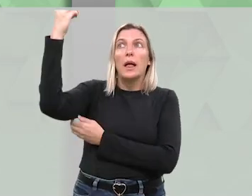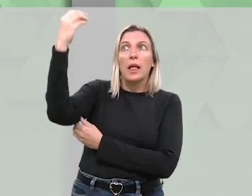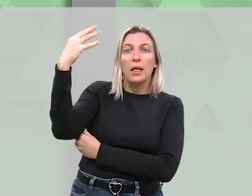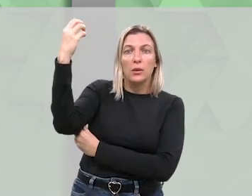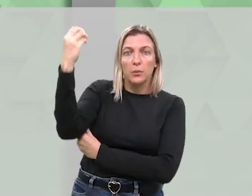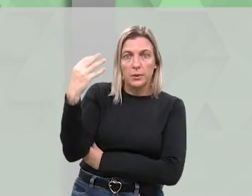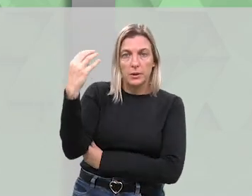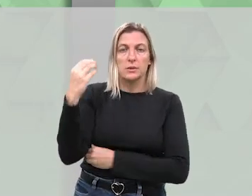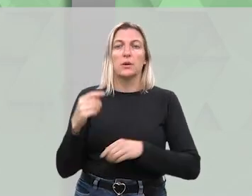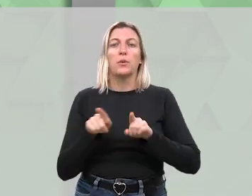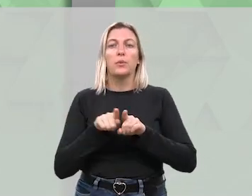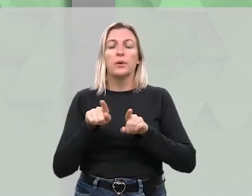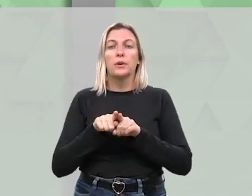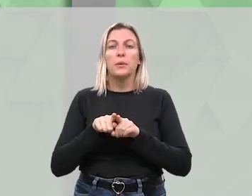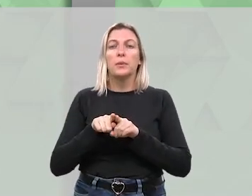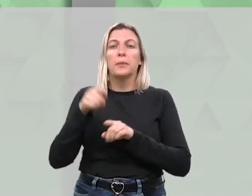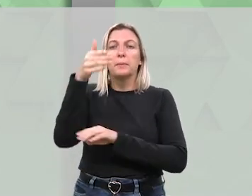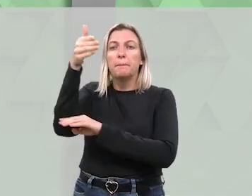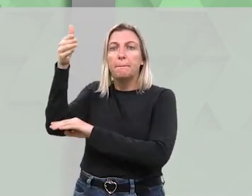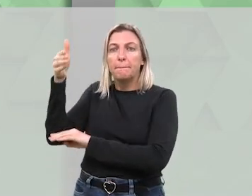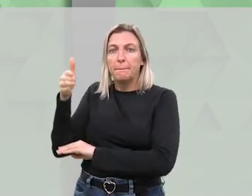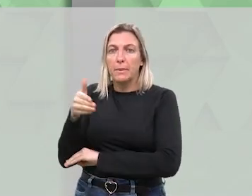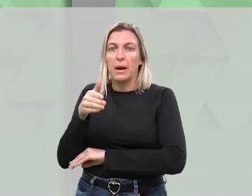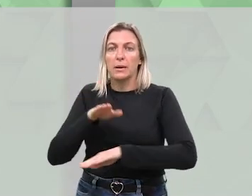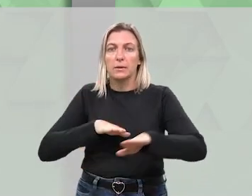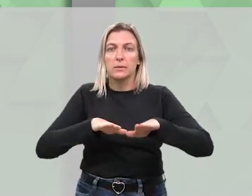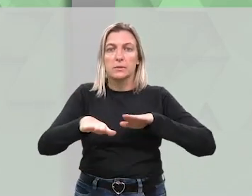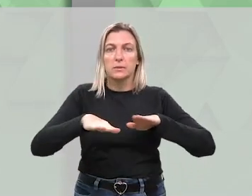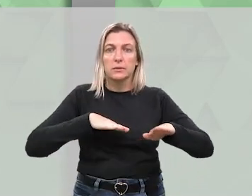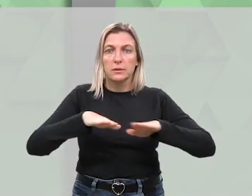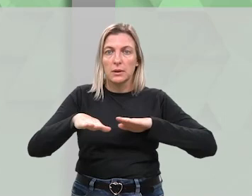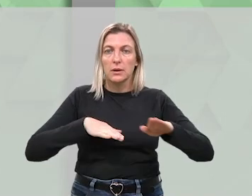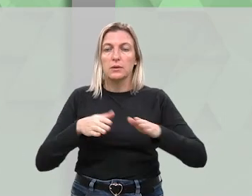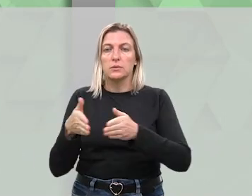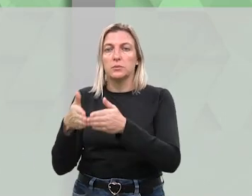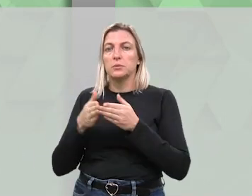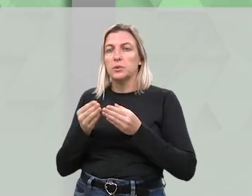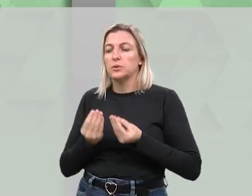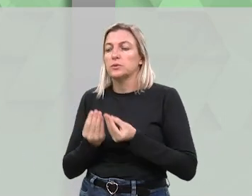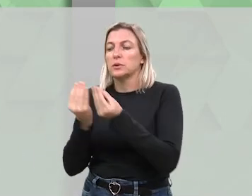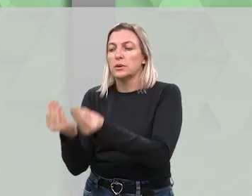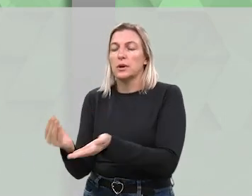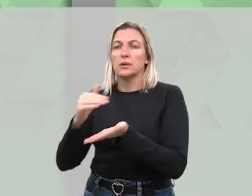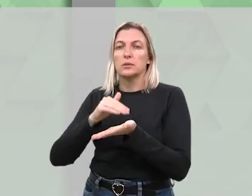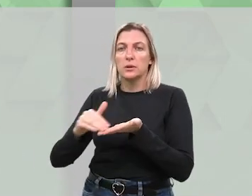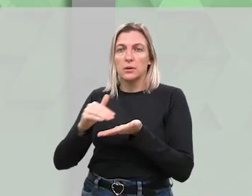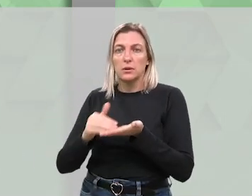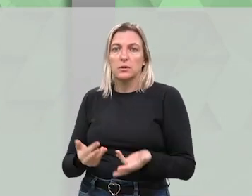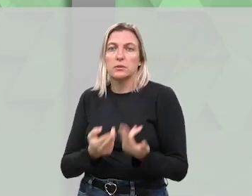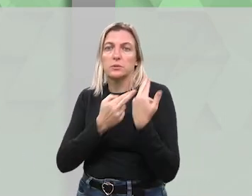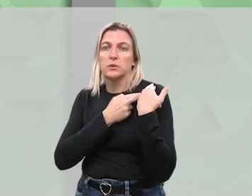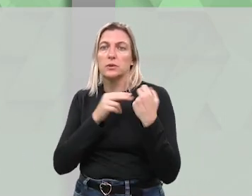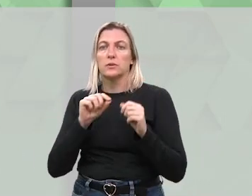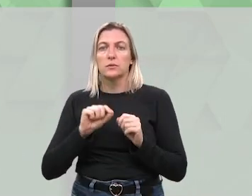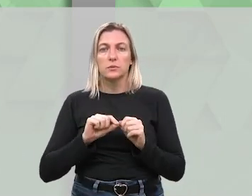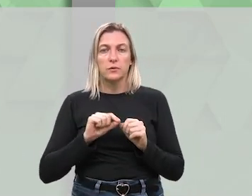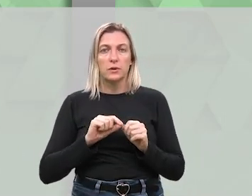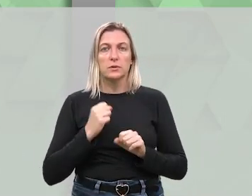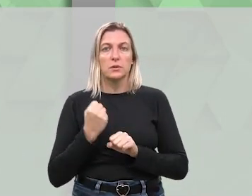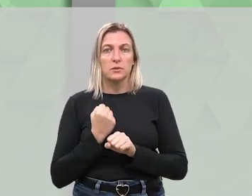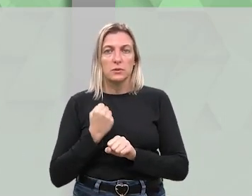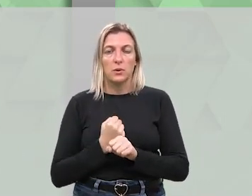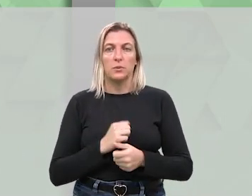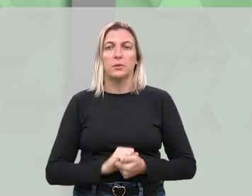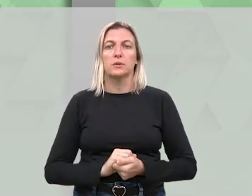iluminação pública e sinalização de trânsito. As solicitações serão encaminhadas aos órgãos competentes.